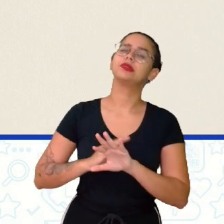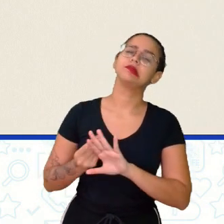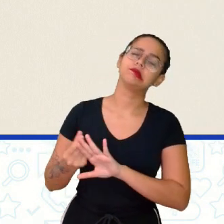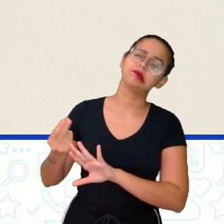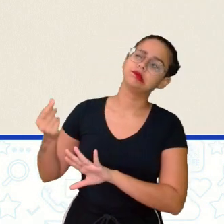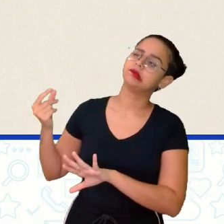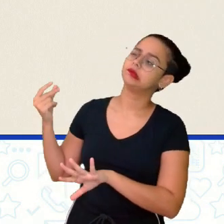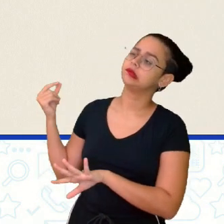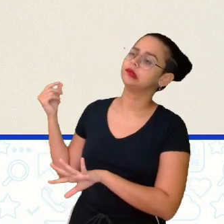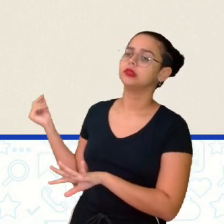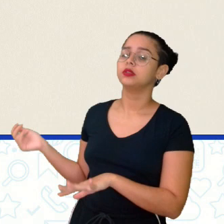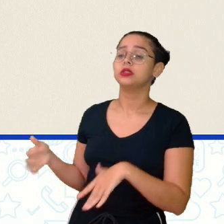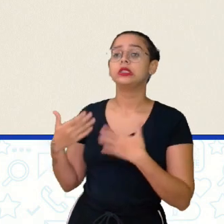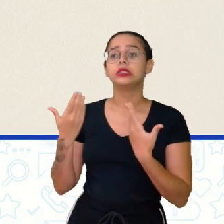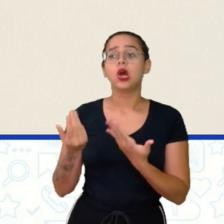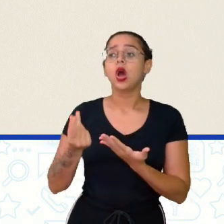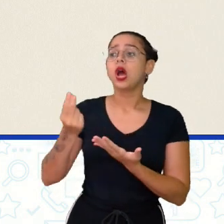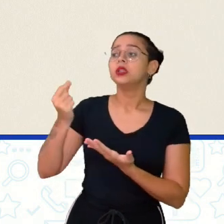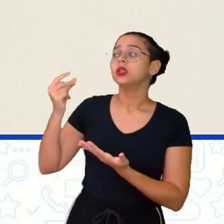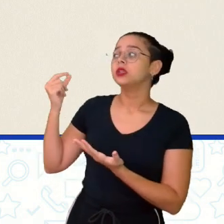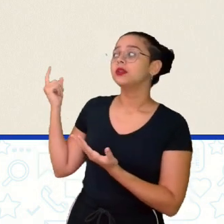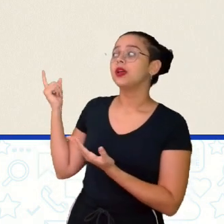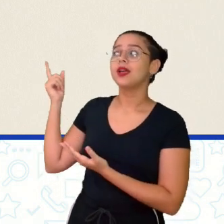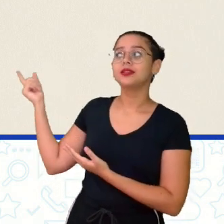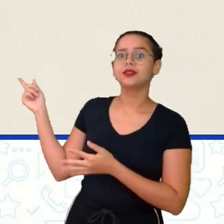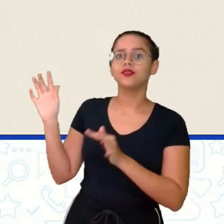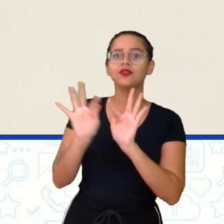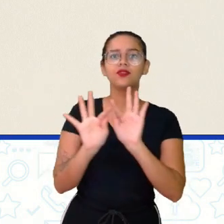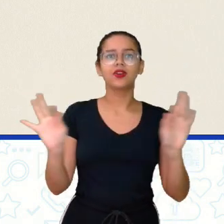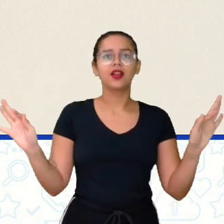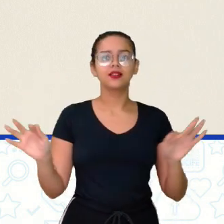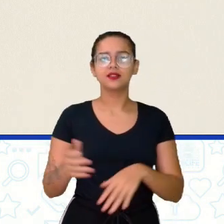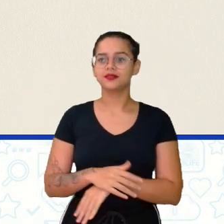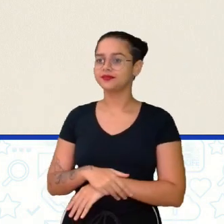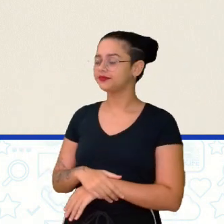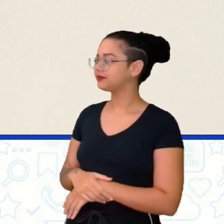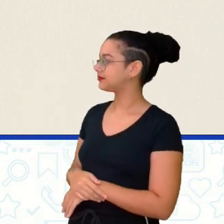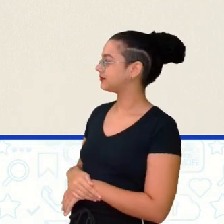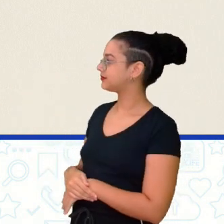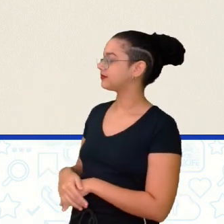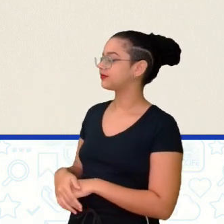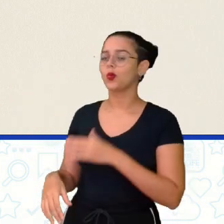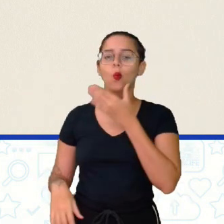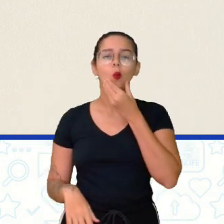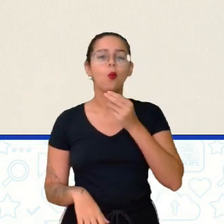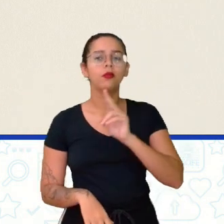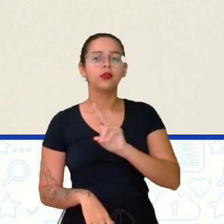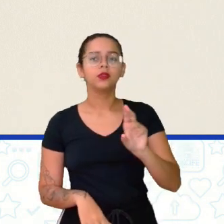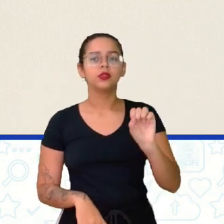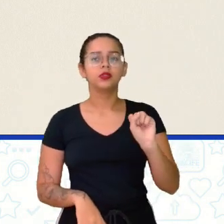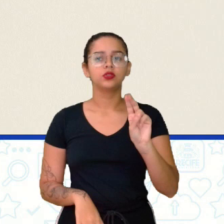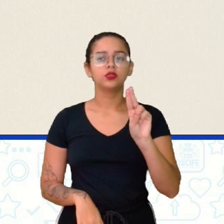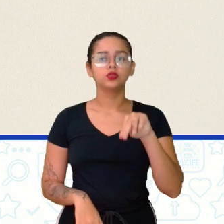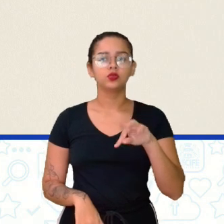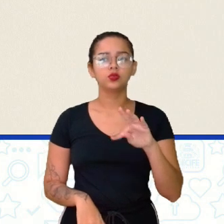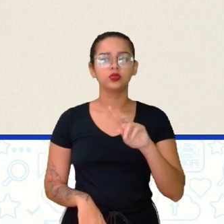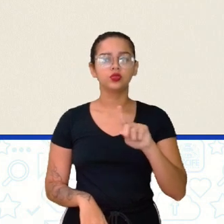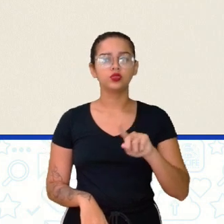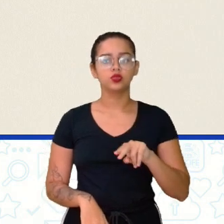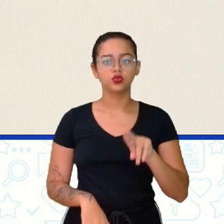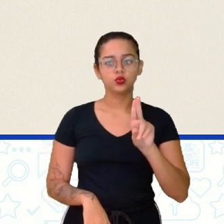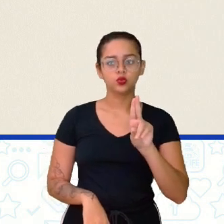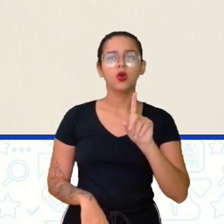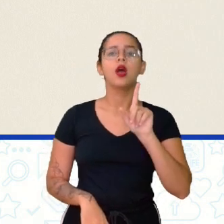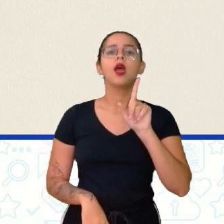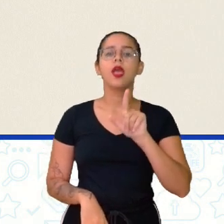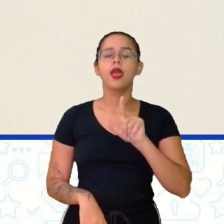né? Antigamente, né, essa frase que está aí na tela para vocês é a frase de um cara chamado Sun Tzu. Né? Sun Tzu